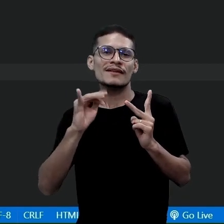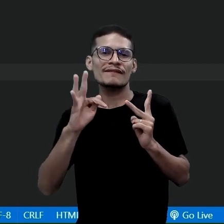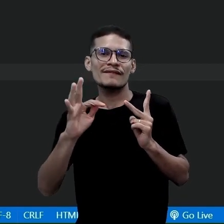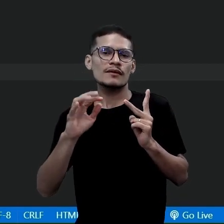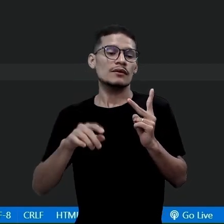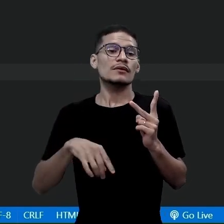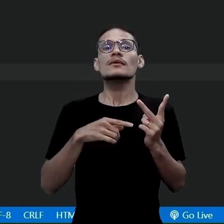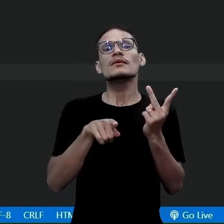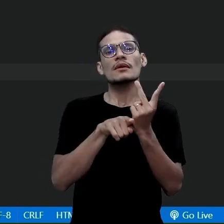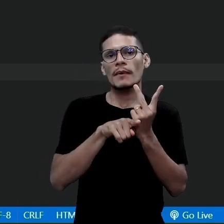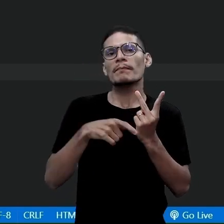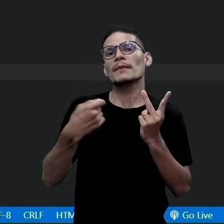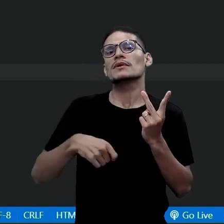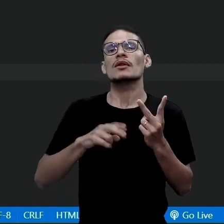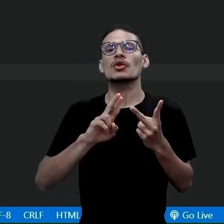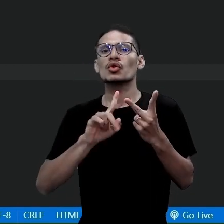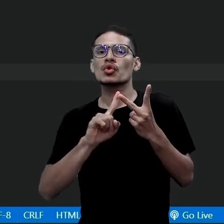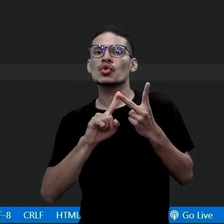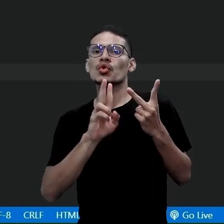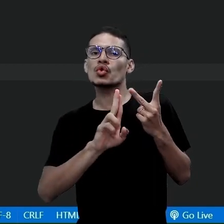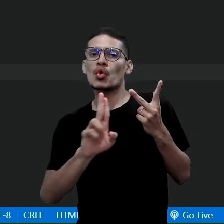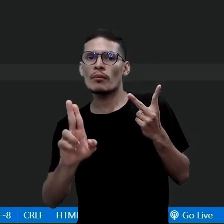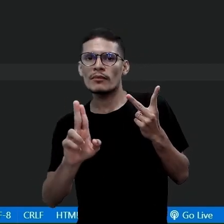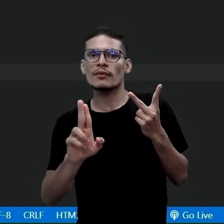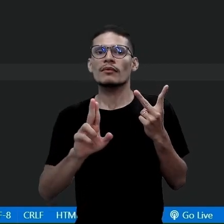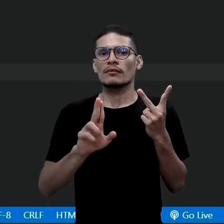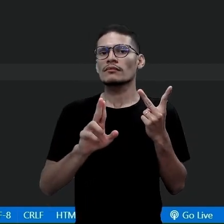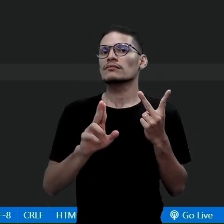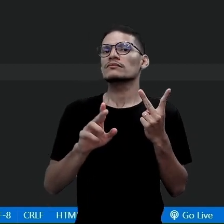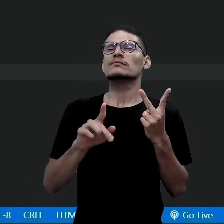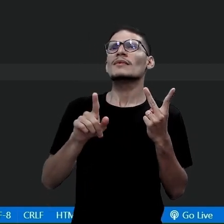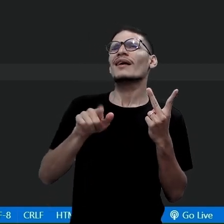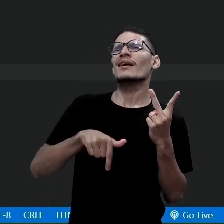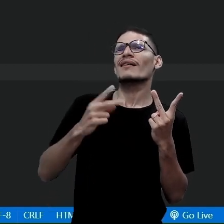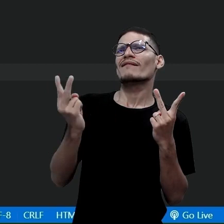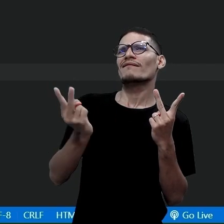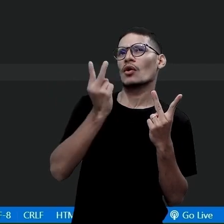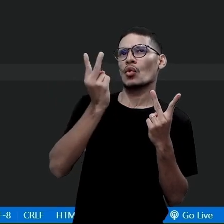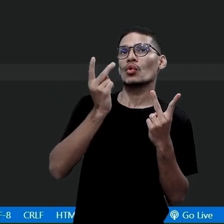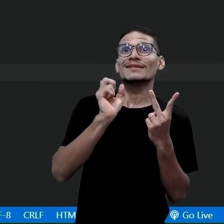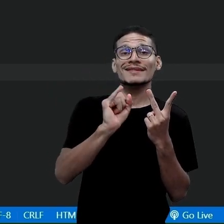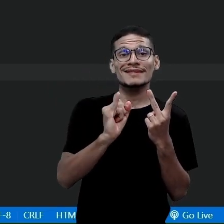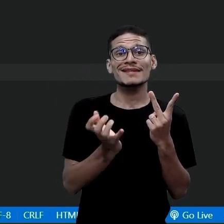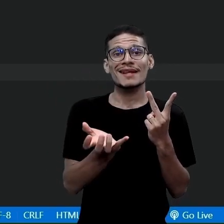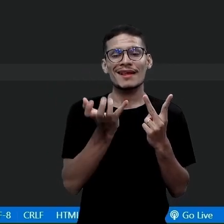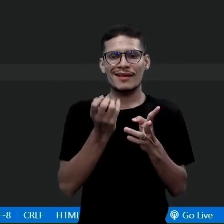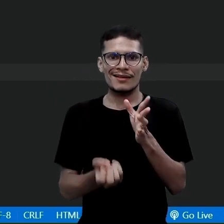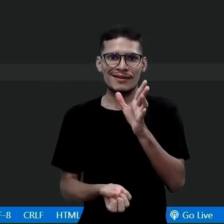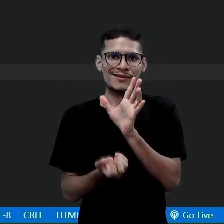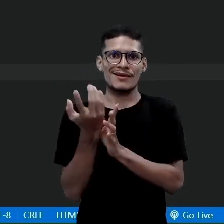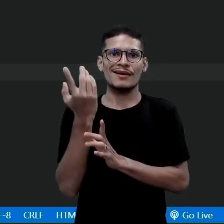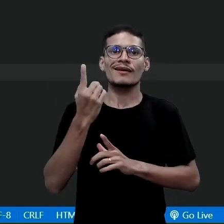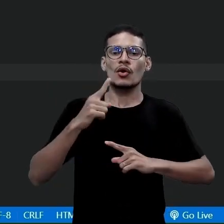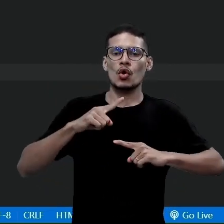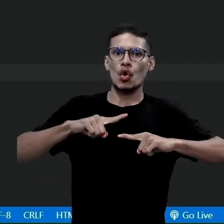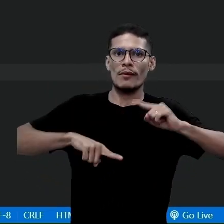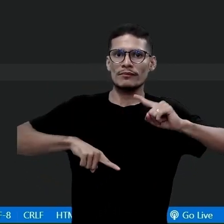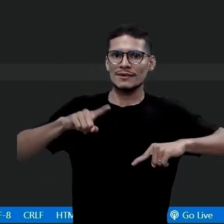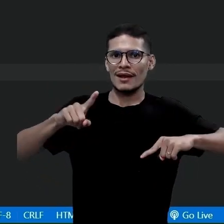valor numérico que represente o poder do personagem. Para criar o objeto, utilize um dos seguintes